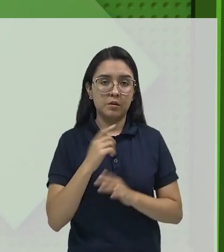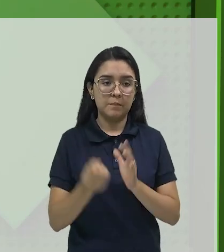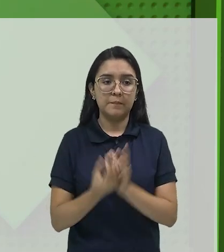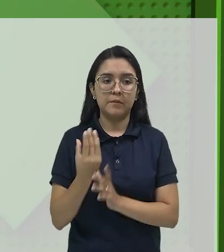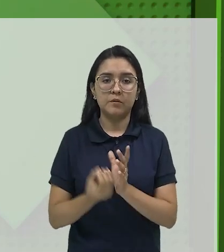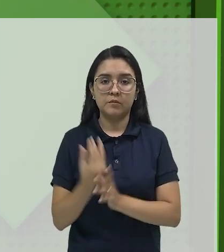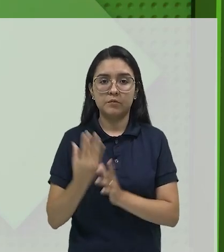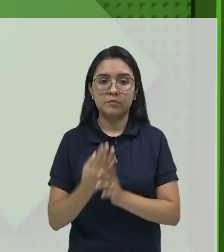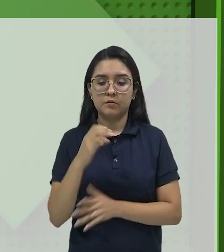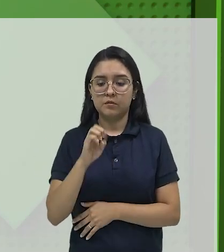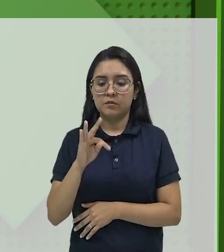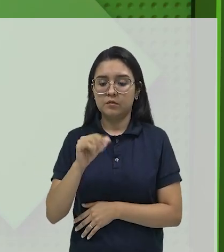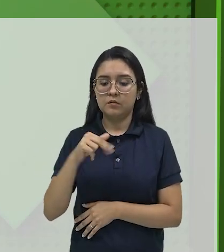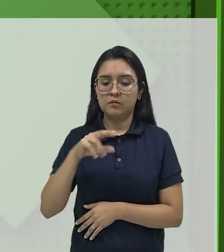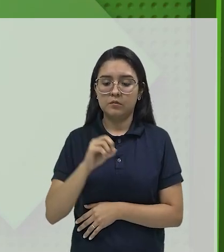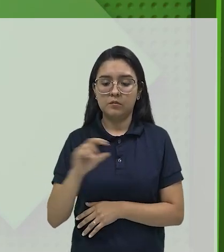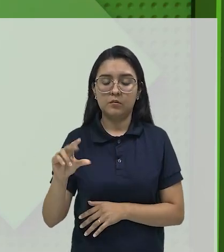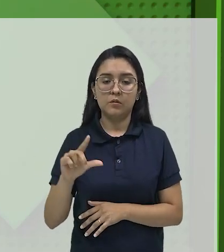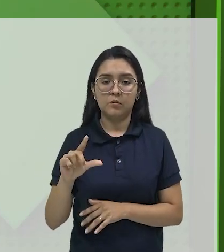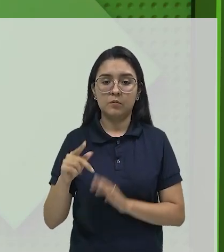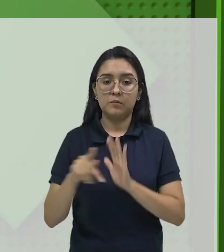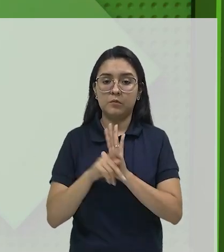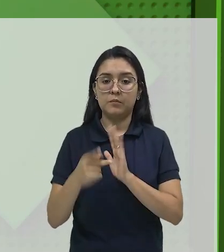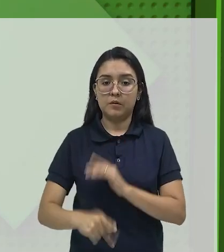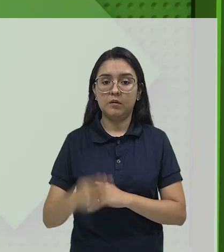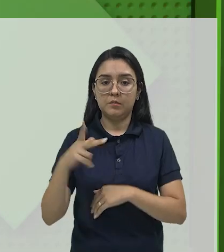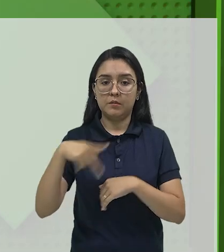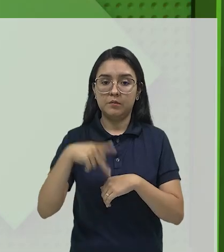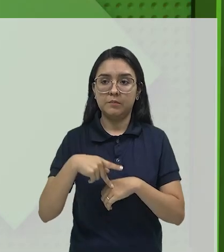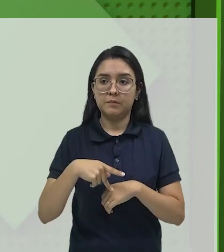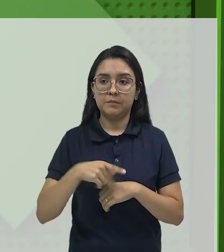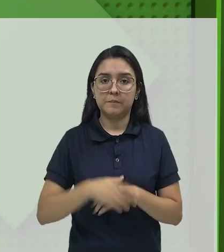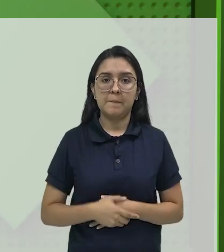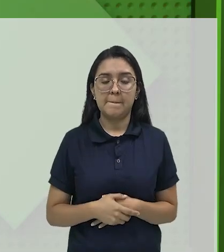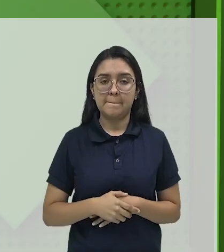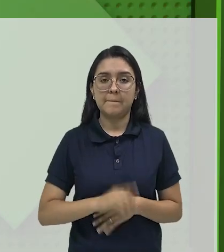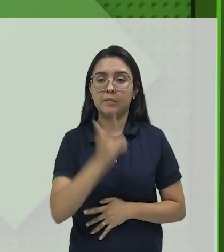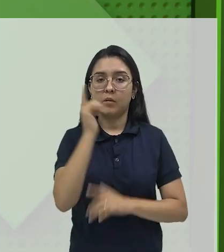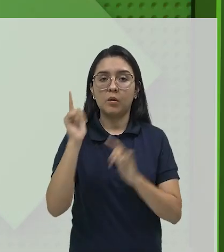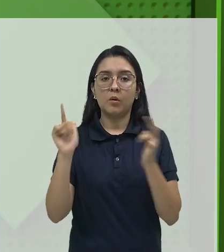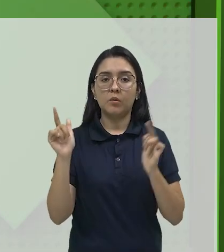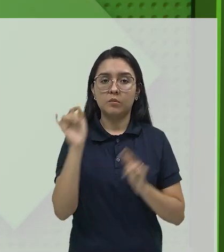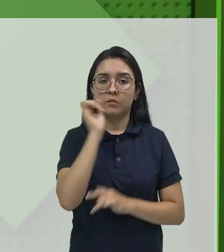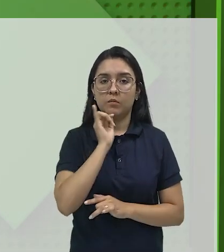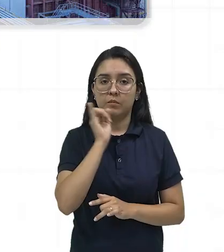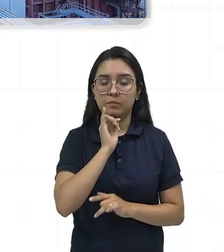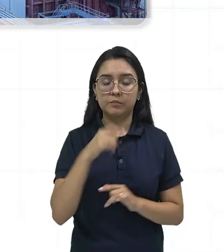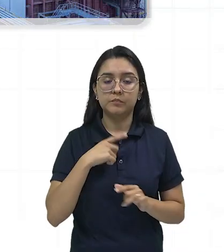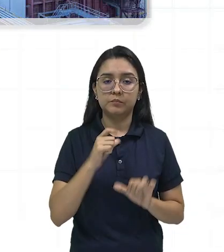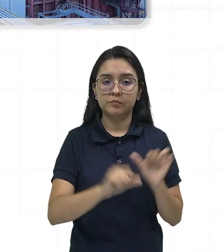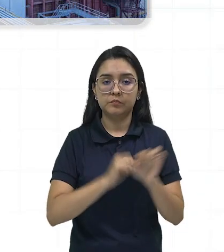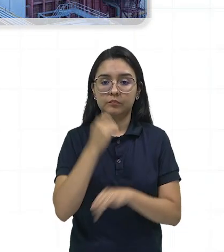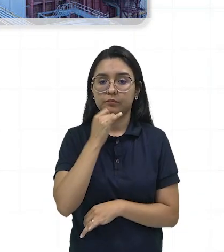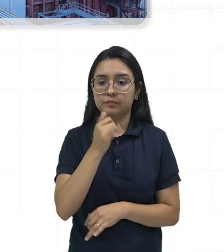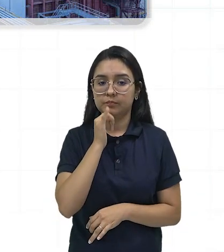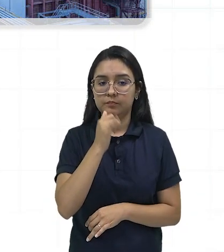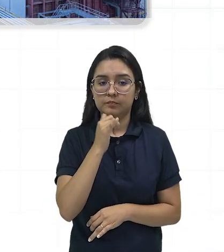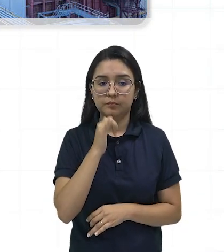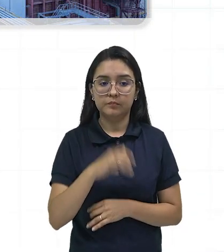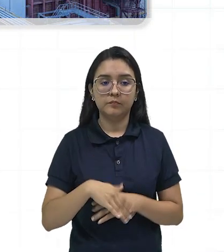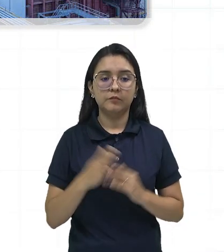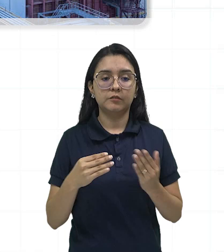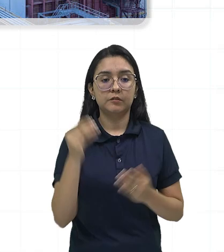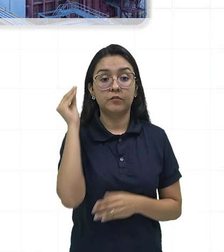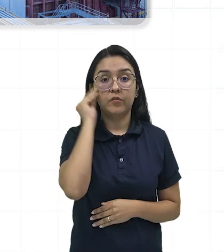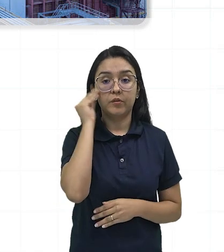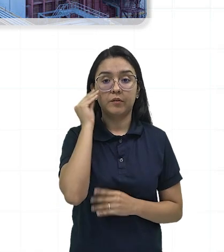produção de etanol no nosso país, certo? Outros exemplos aí de transformação de energia, vamos aí dar